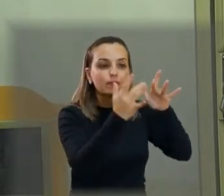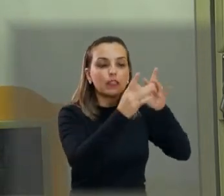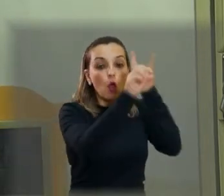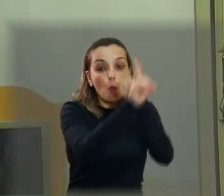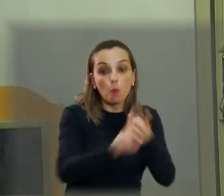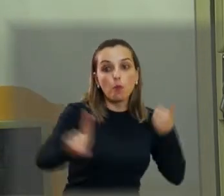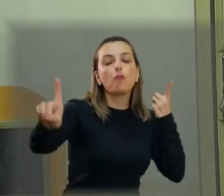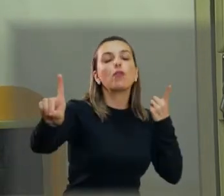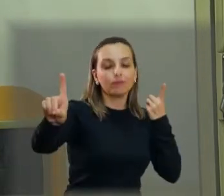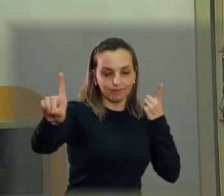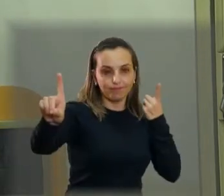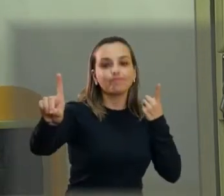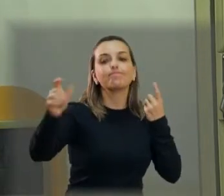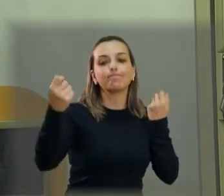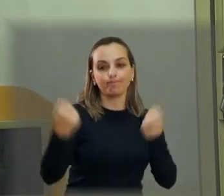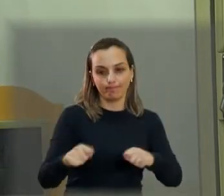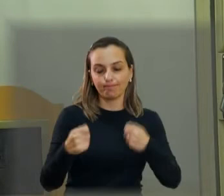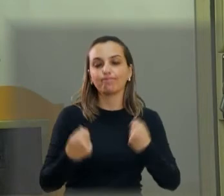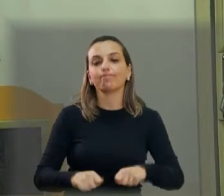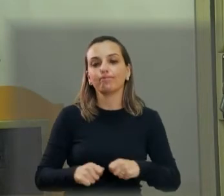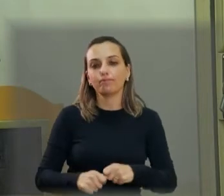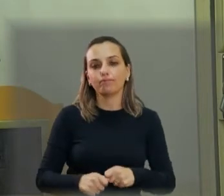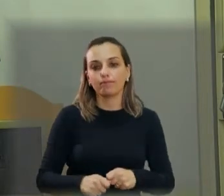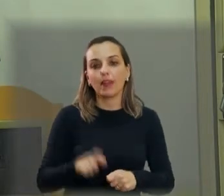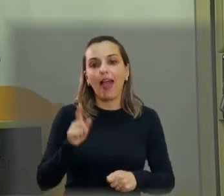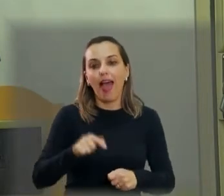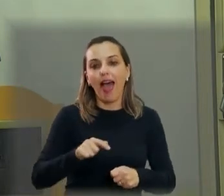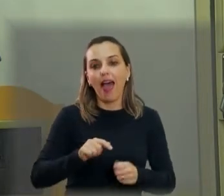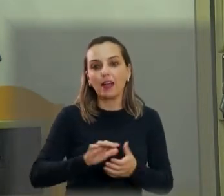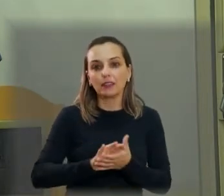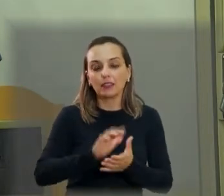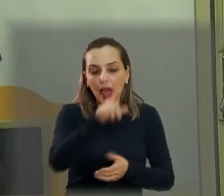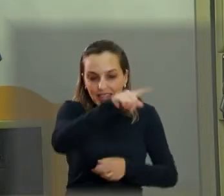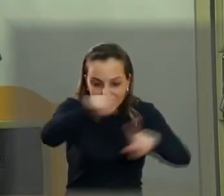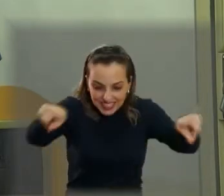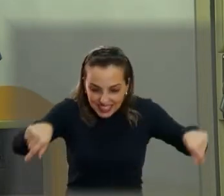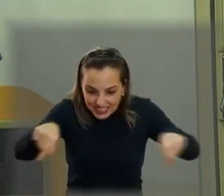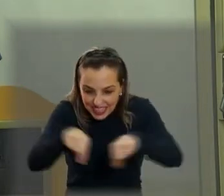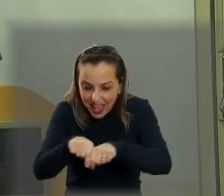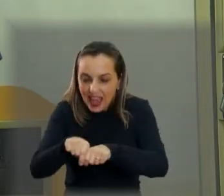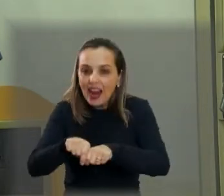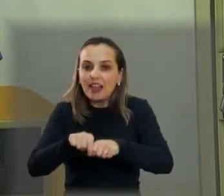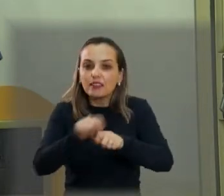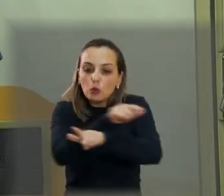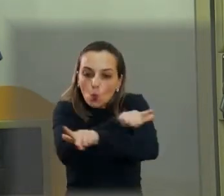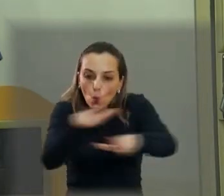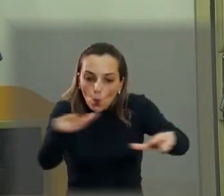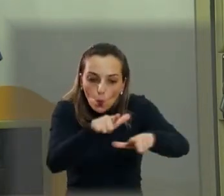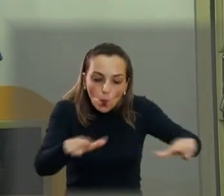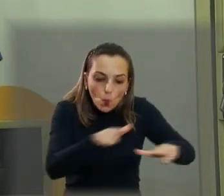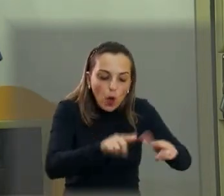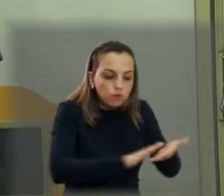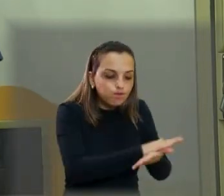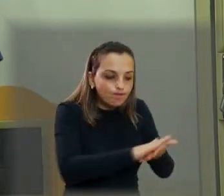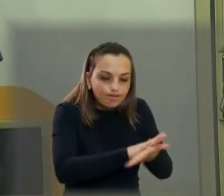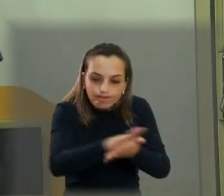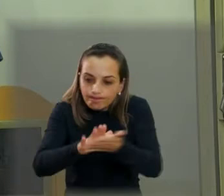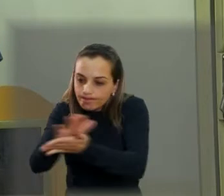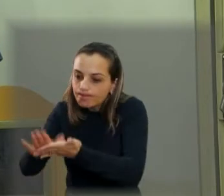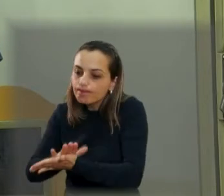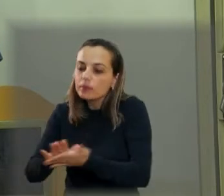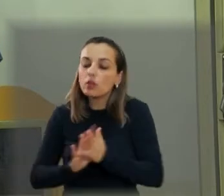Uma coisa que a gente aprendeu, a higienização dos ambientes, das superfícies, ela é muito